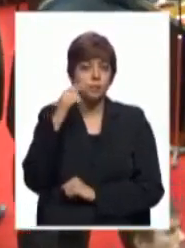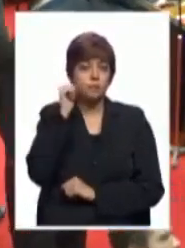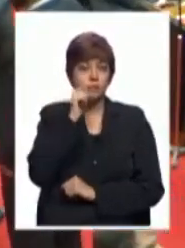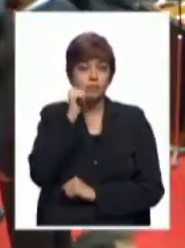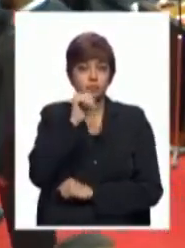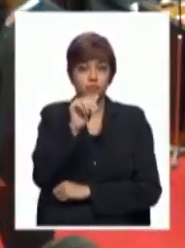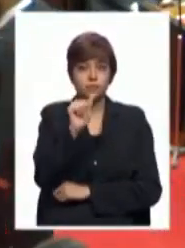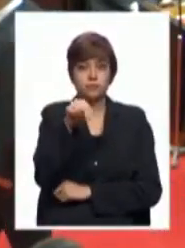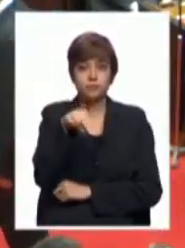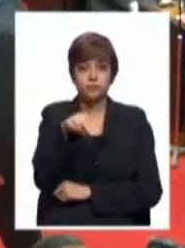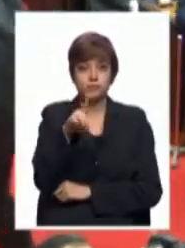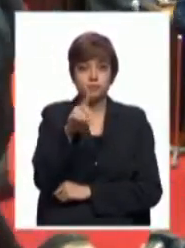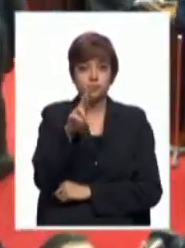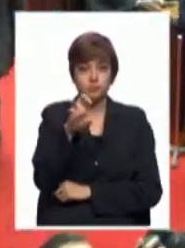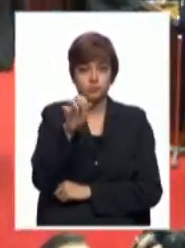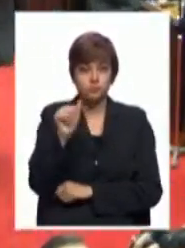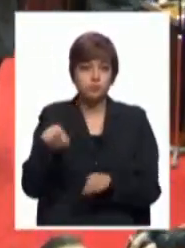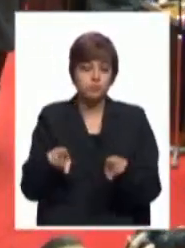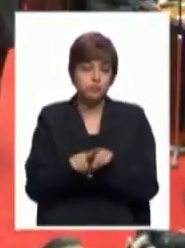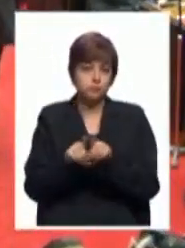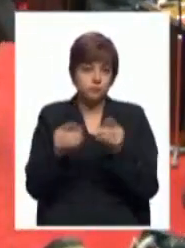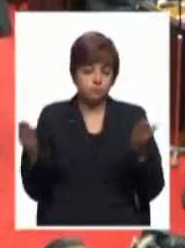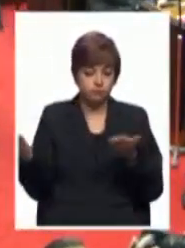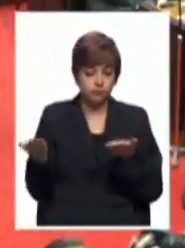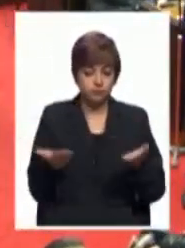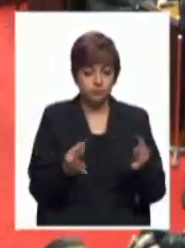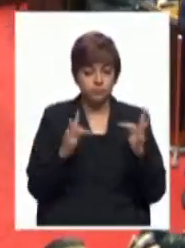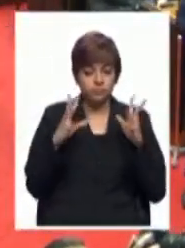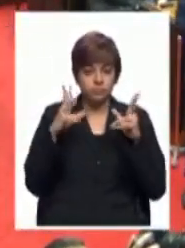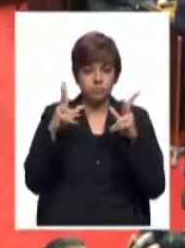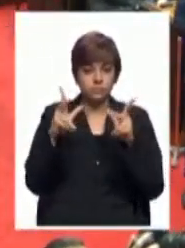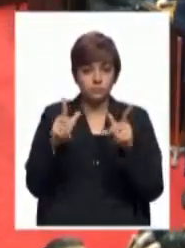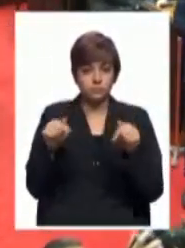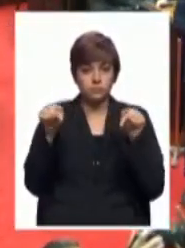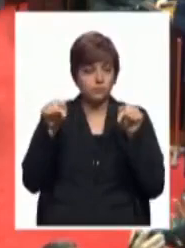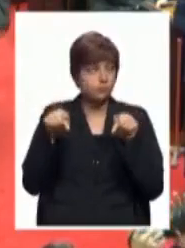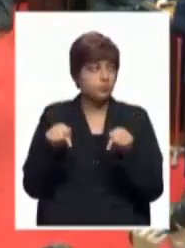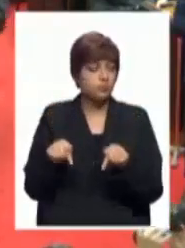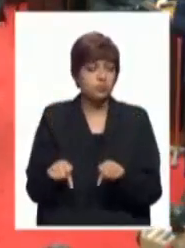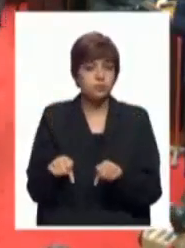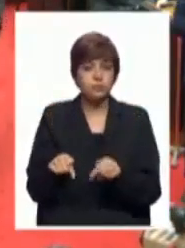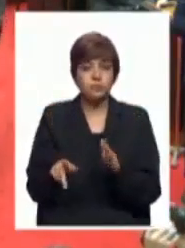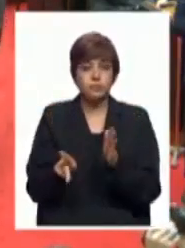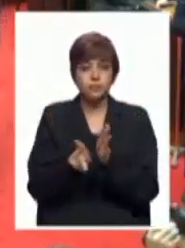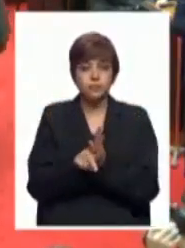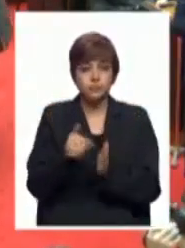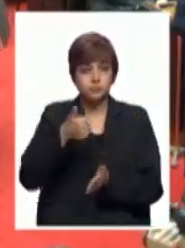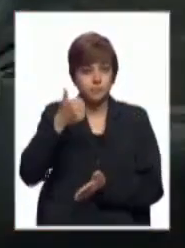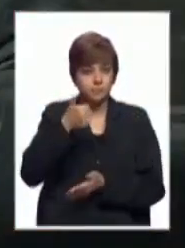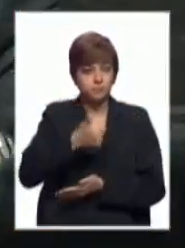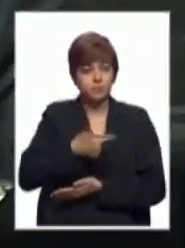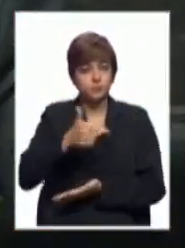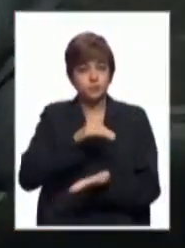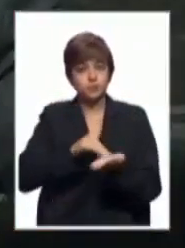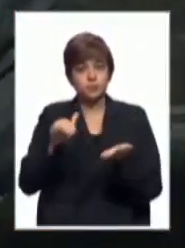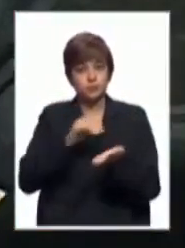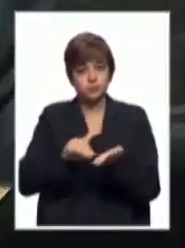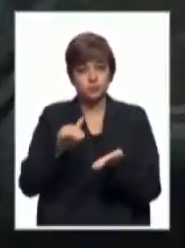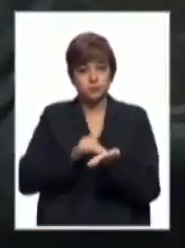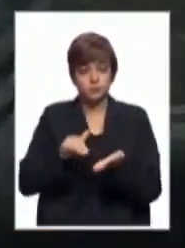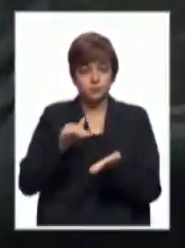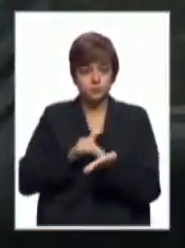para exercerem, respectivamente, as funções de primeiro secretário e segunda